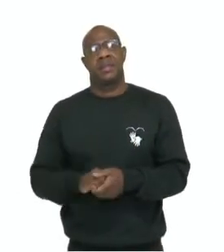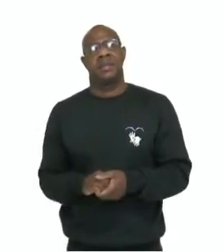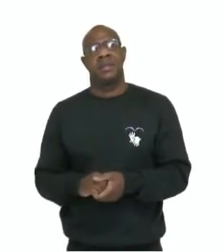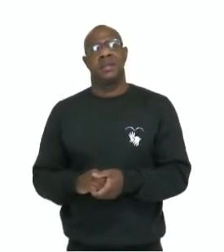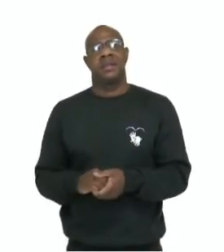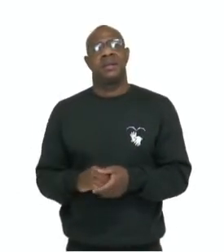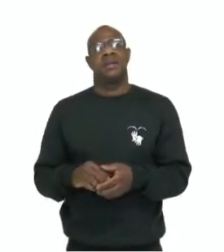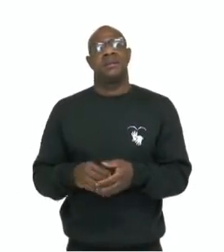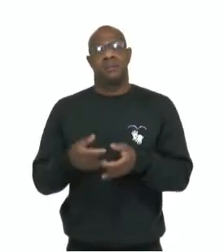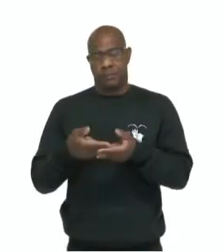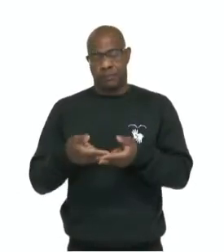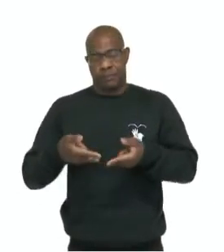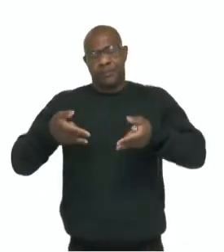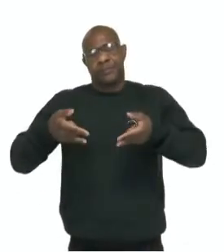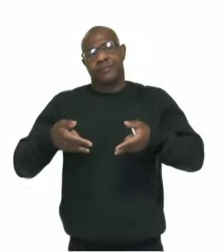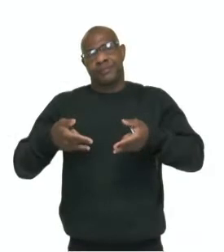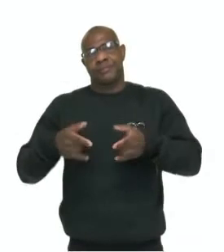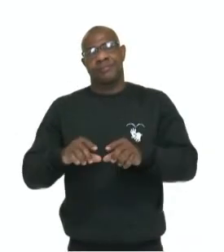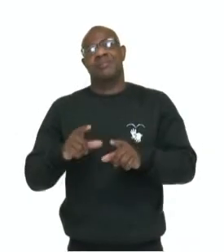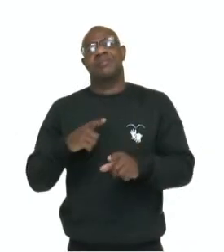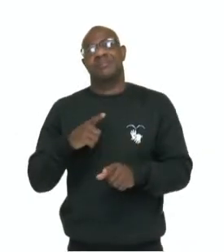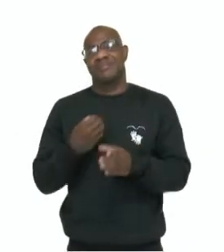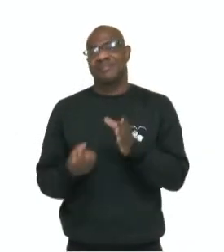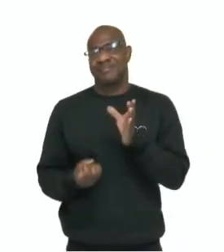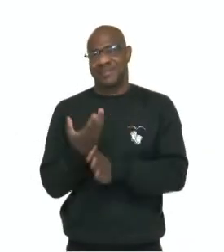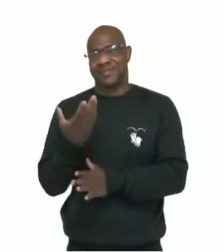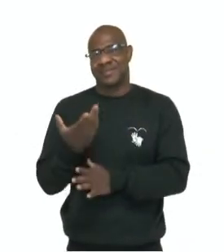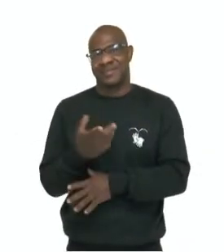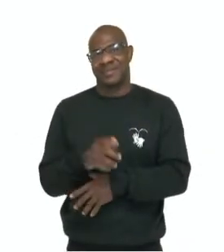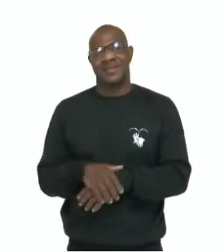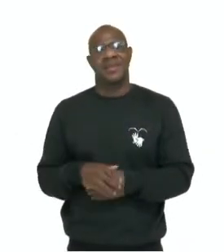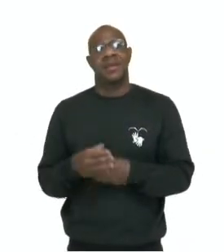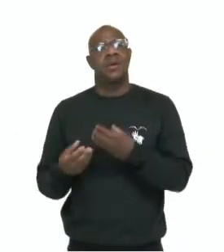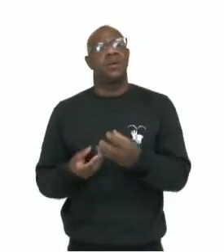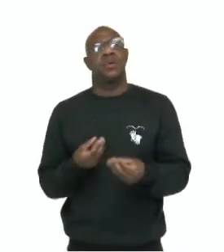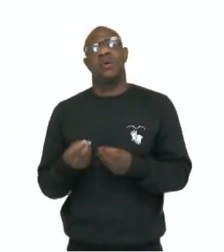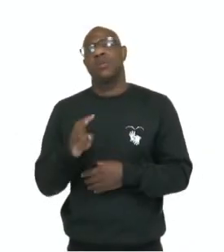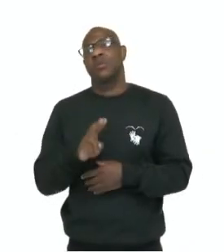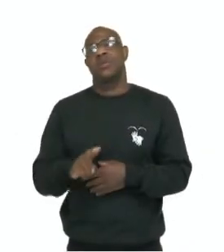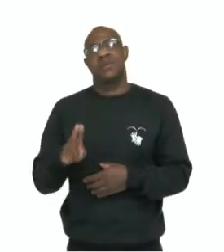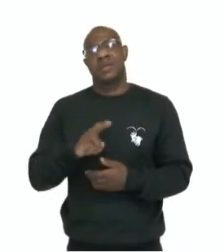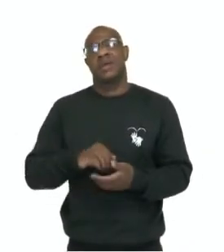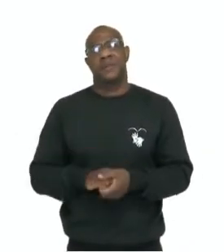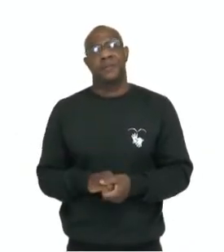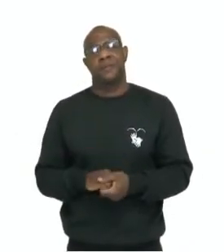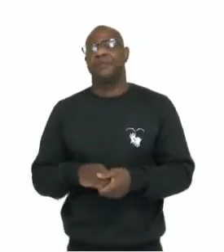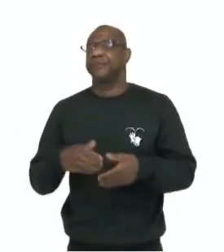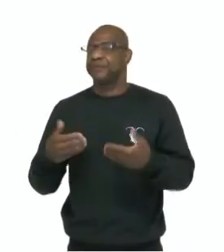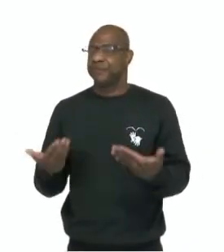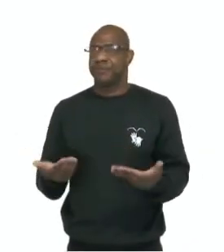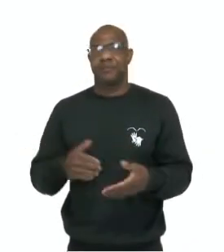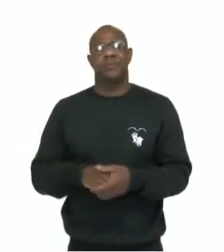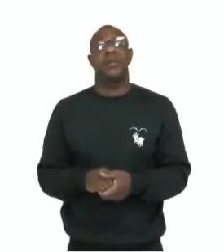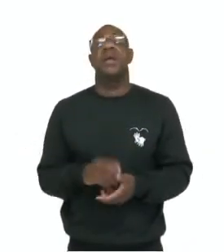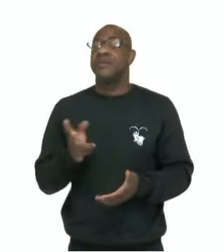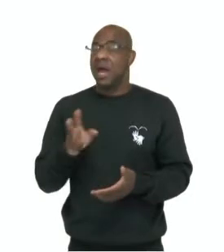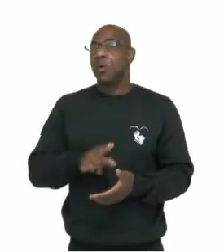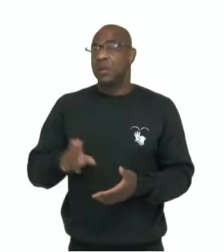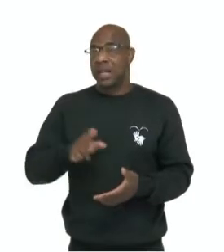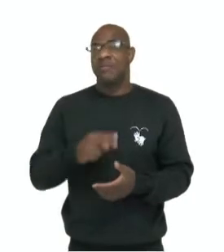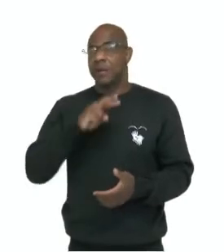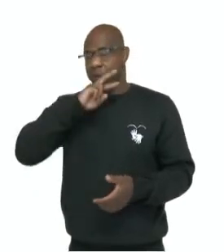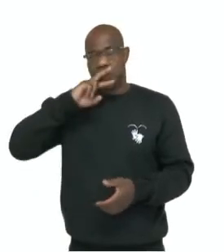absorvente higiênico, e também ficava, já se fazia o uso, né, da calcinha, e